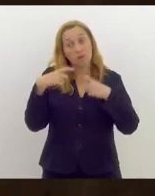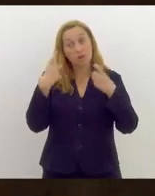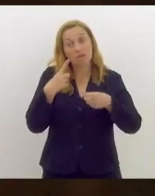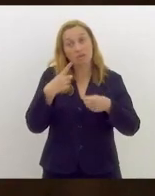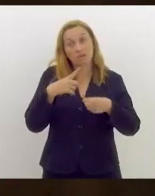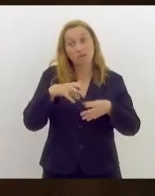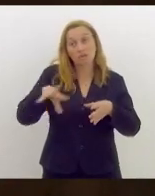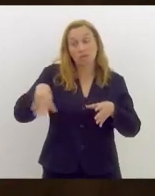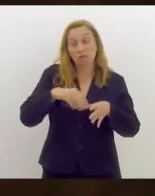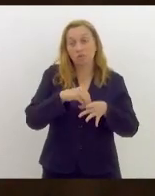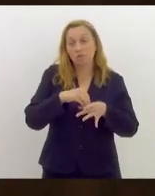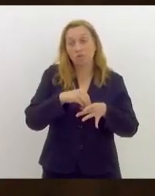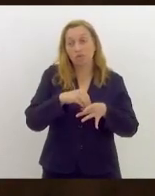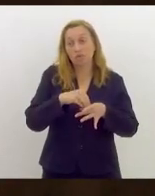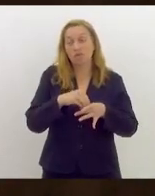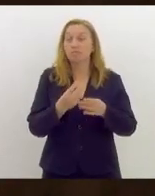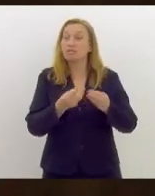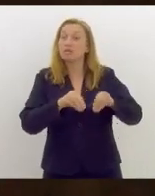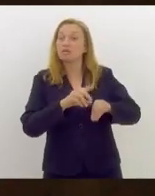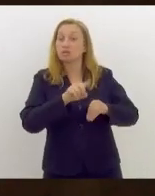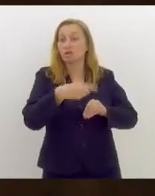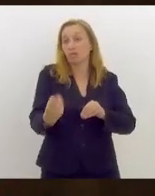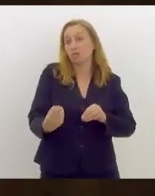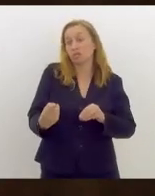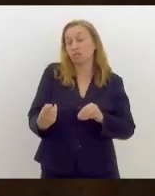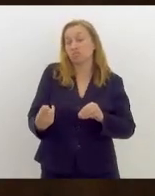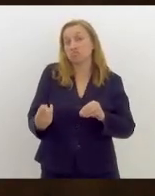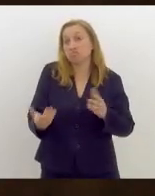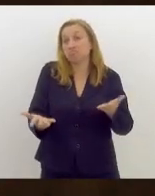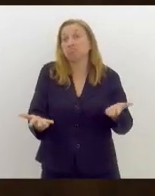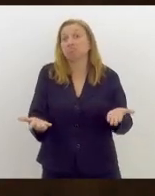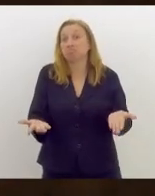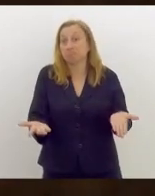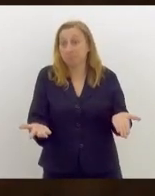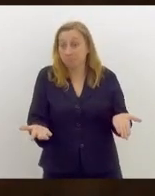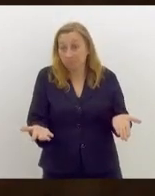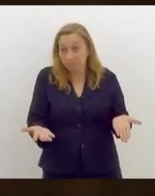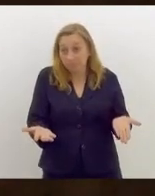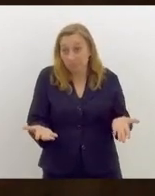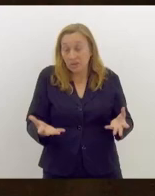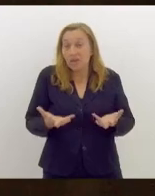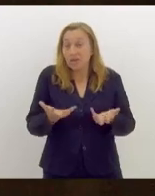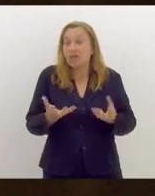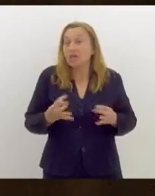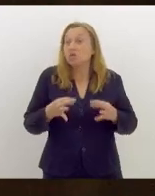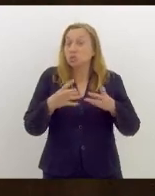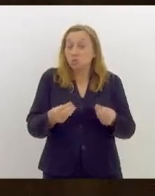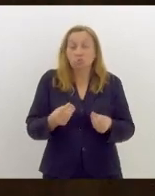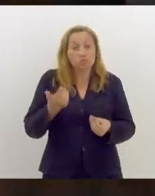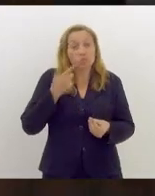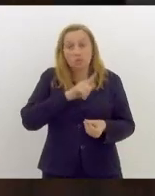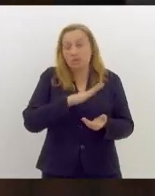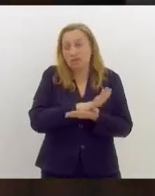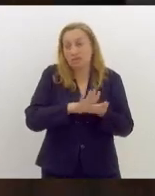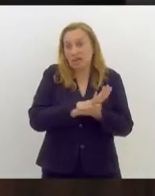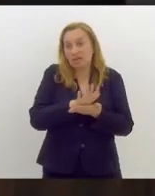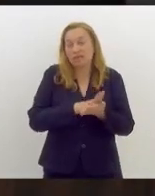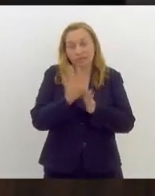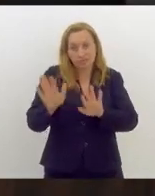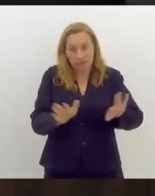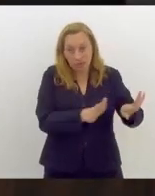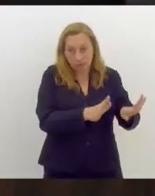alinhamento e aí a gente não querer tudo e não ter da forma Então